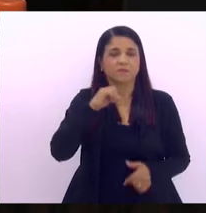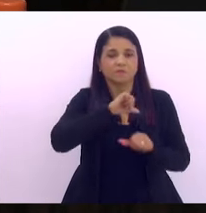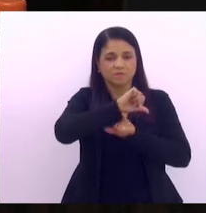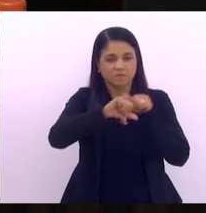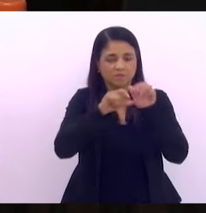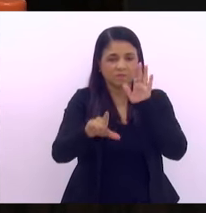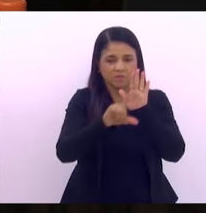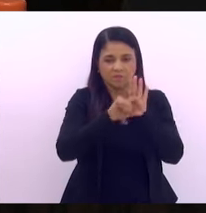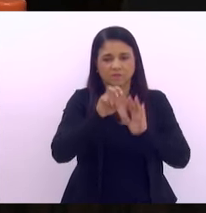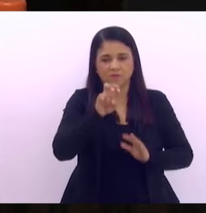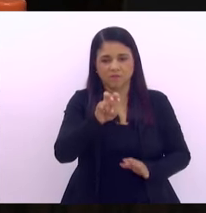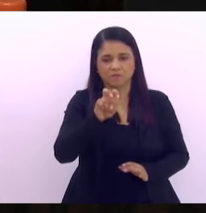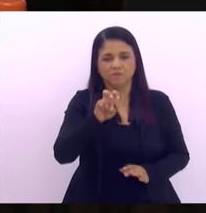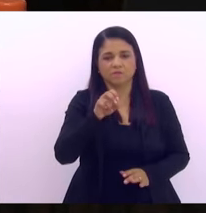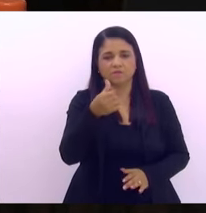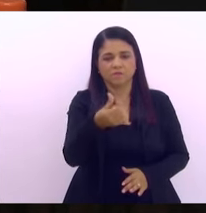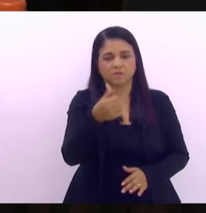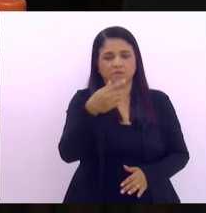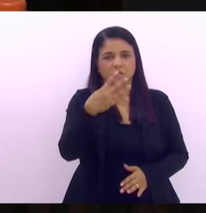da lei número